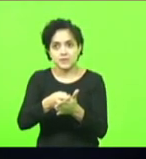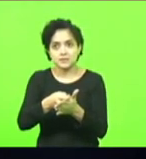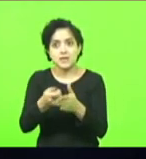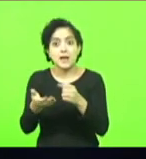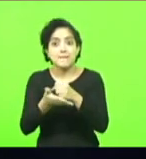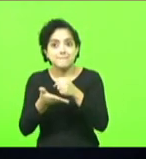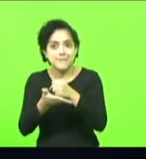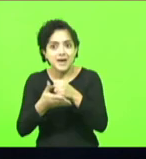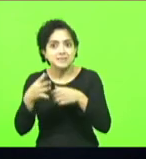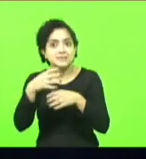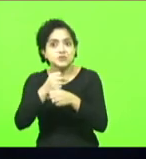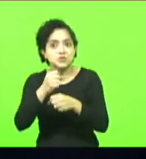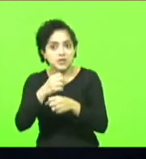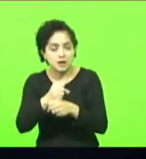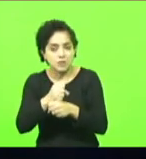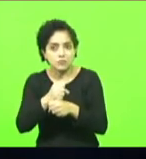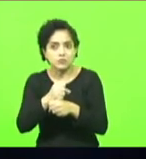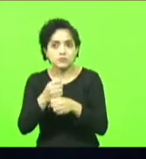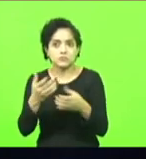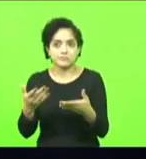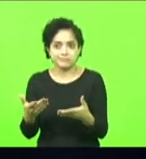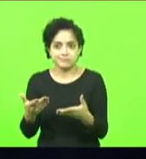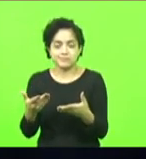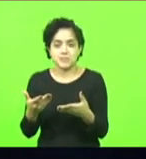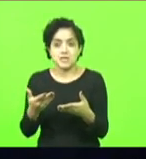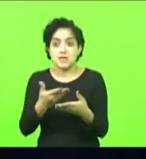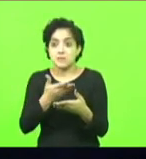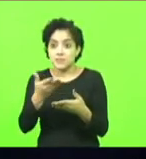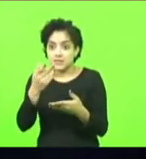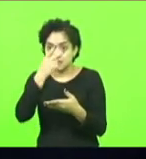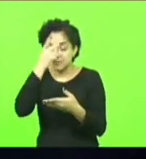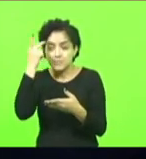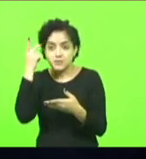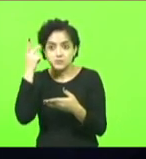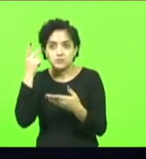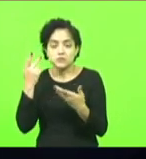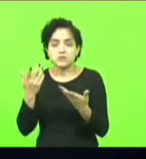de cálculo do ICMS dos combustíveis, para que as pessoas possam